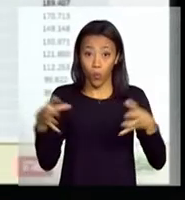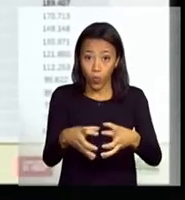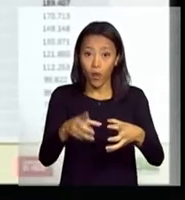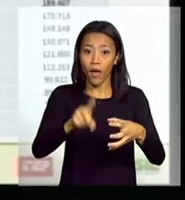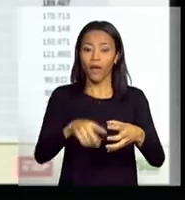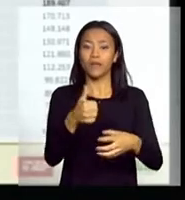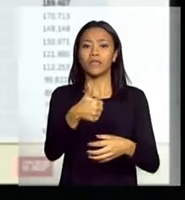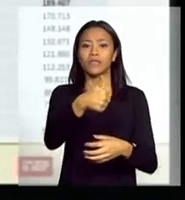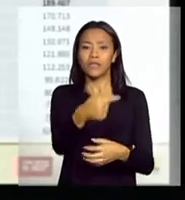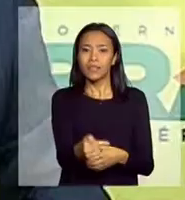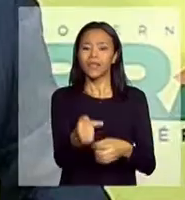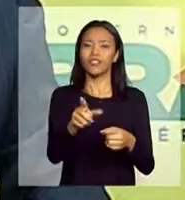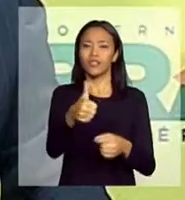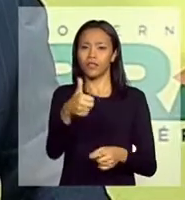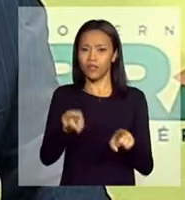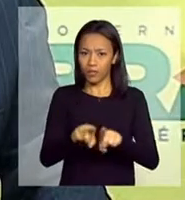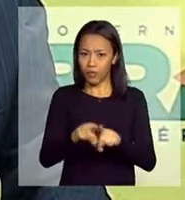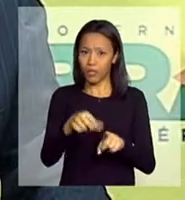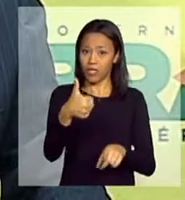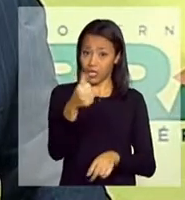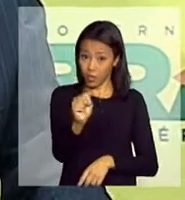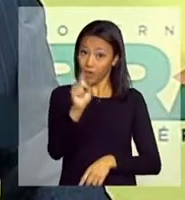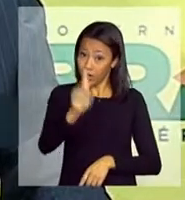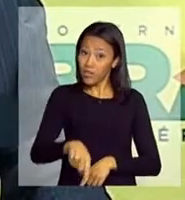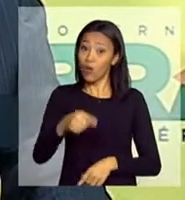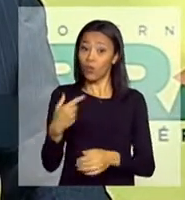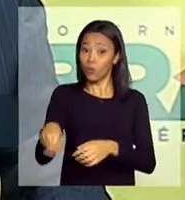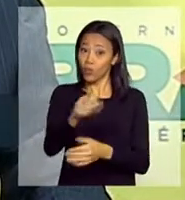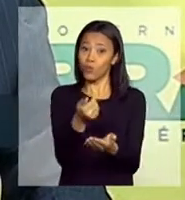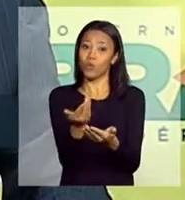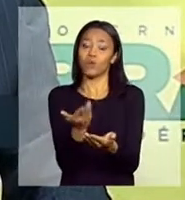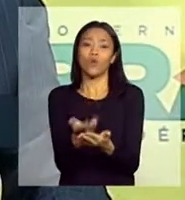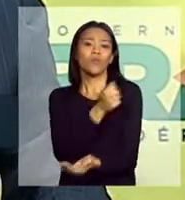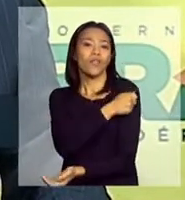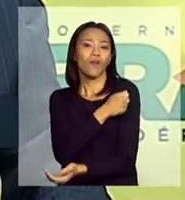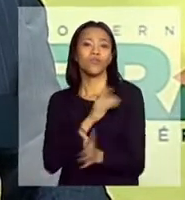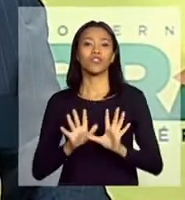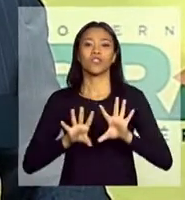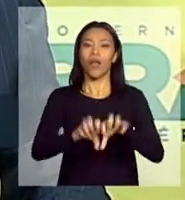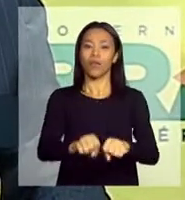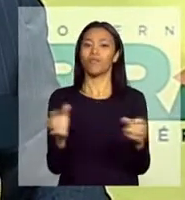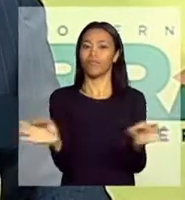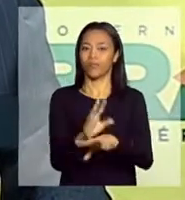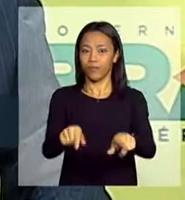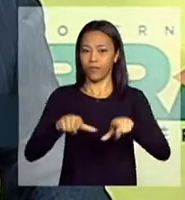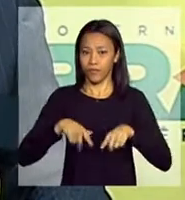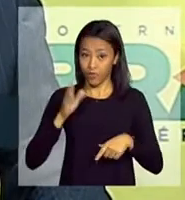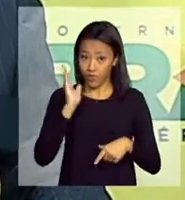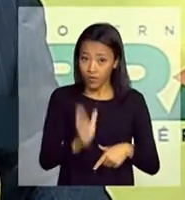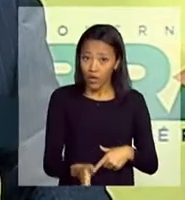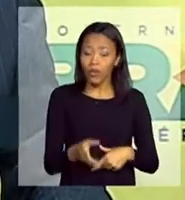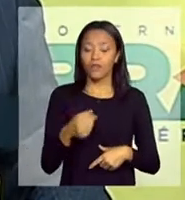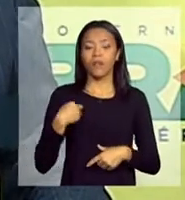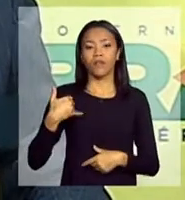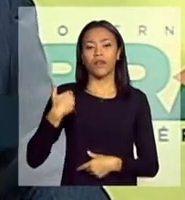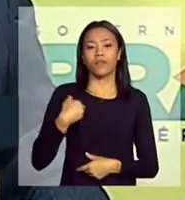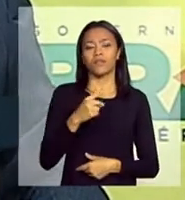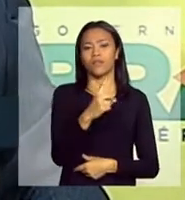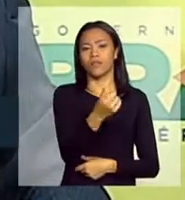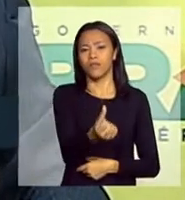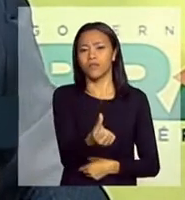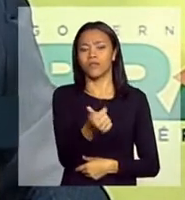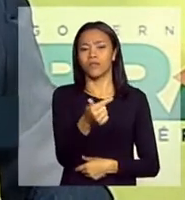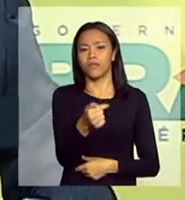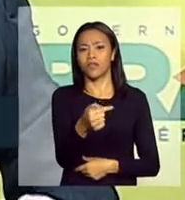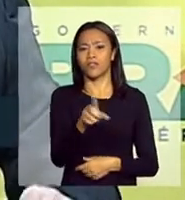e 17 e 18 anos que são os concluintes para ter uma milhão e 800 mil concluintes são os 17